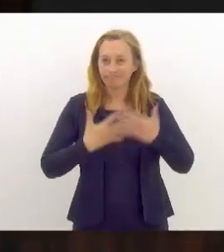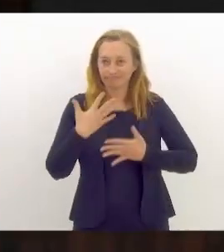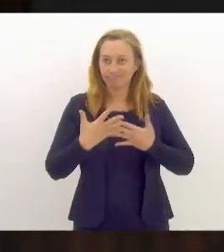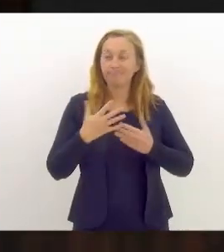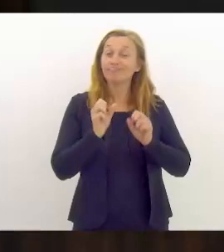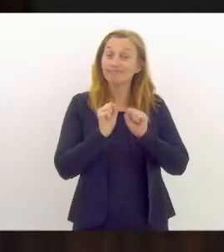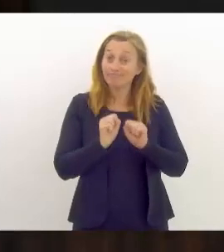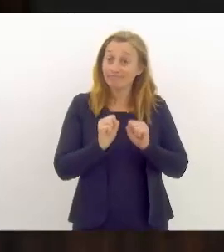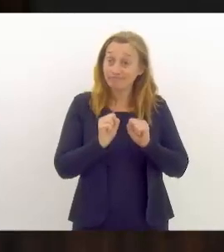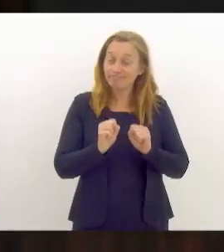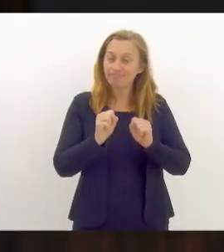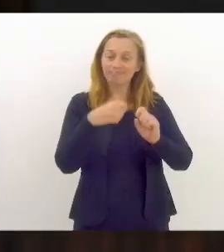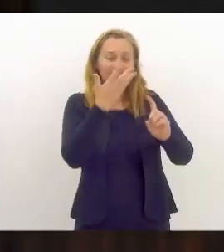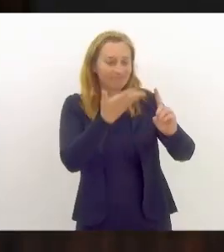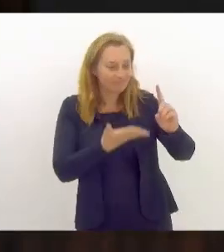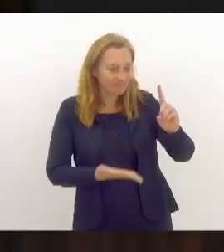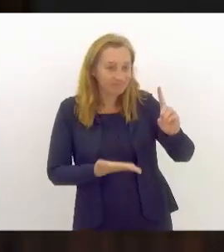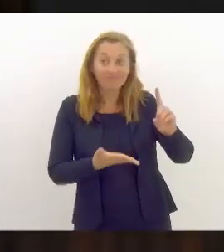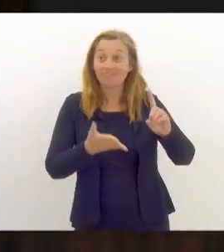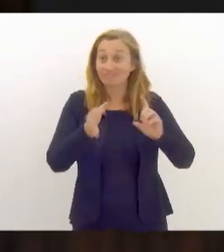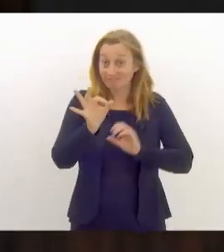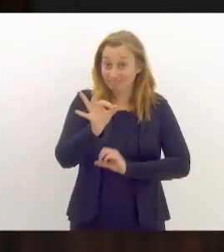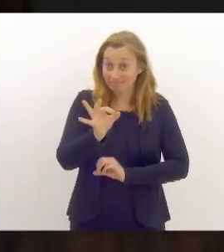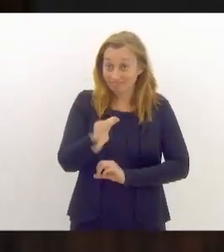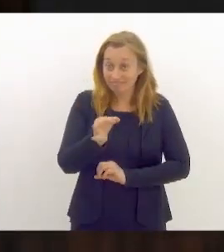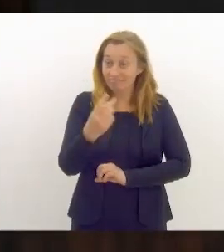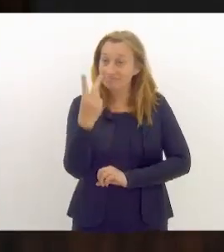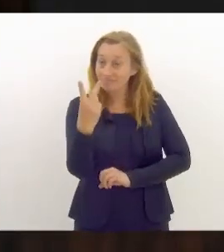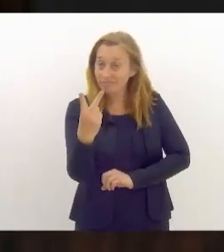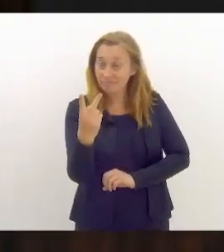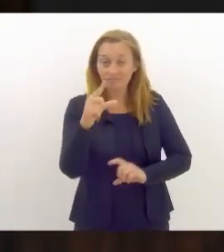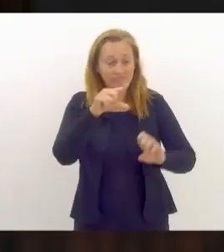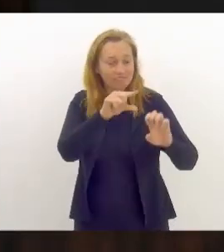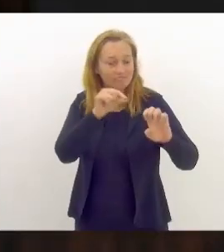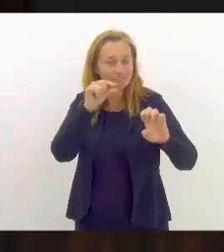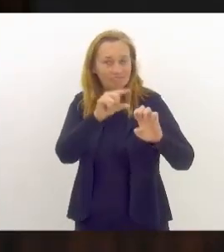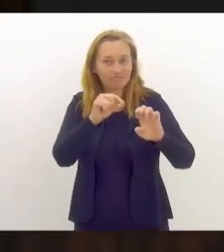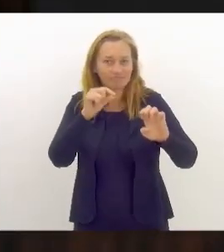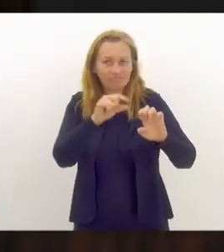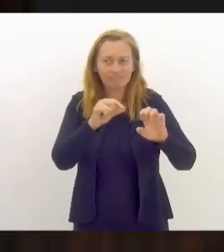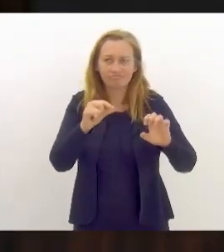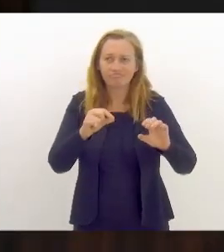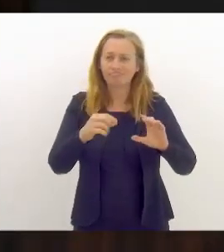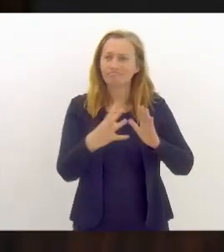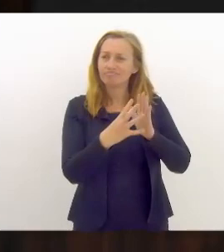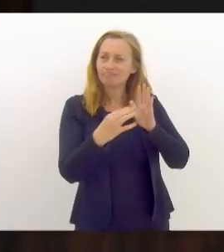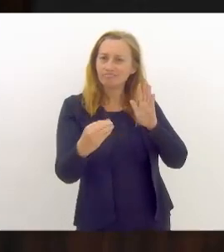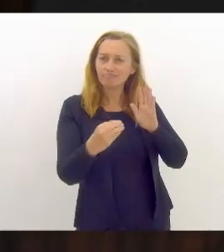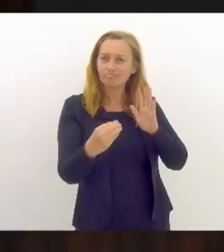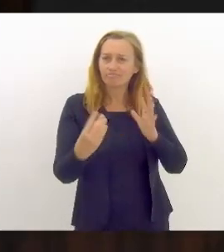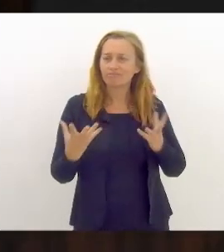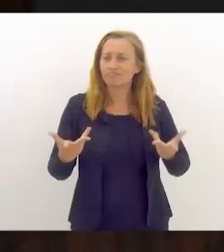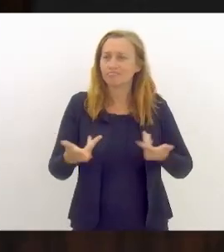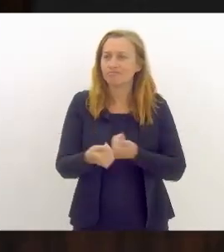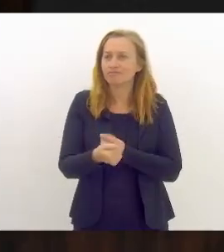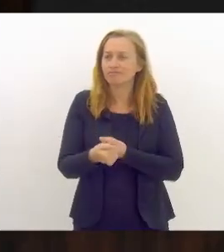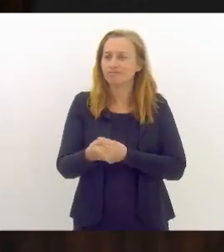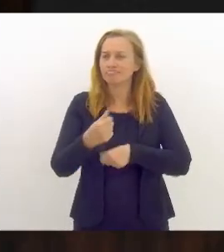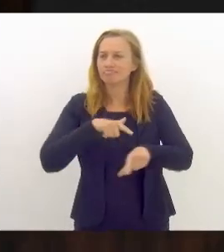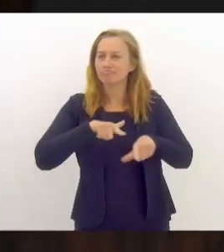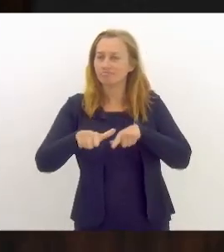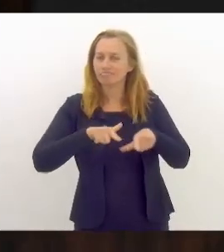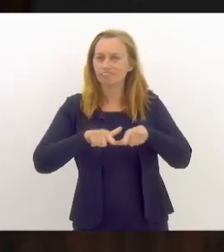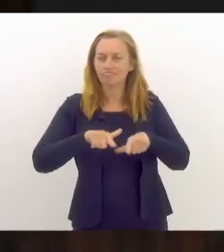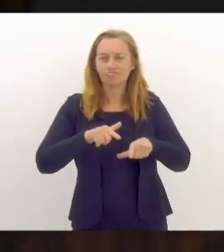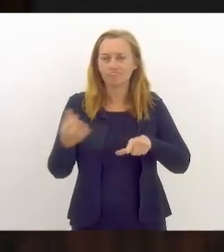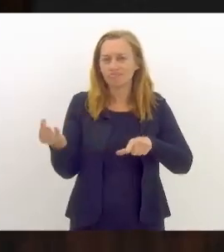em poder prestar esta justa homenagem a dois empreendedores que tem sido exemplos não apenas pelo brigadismo de